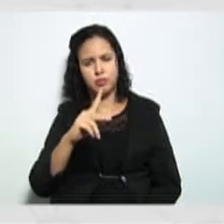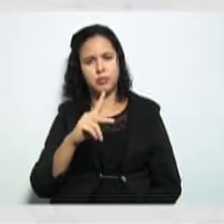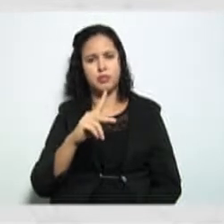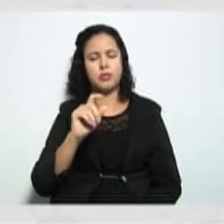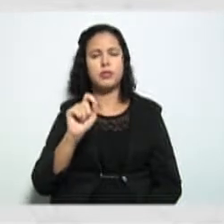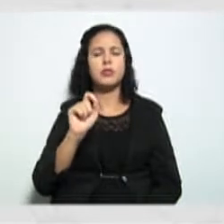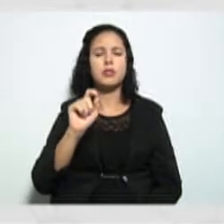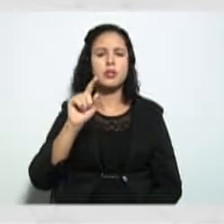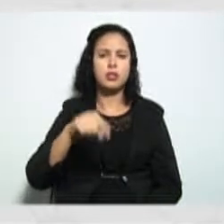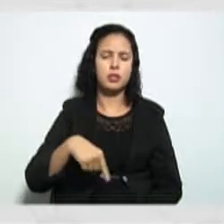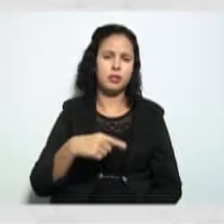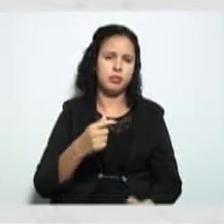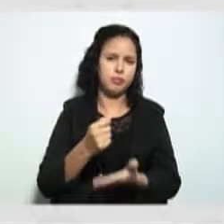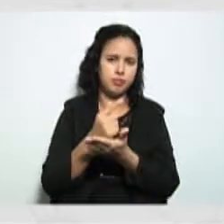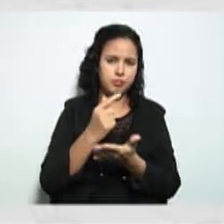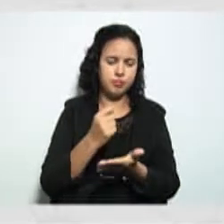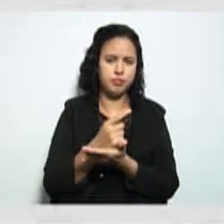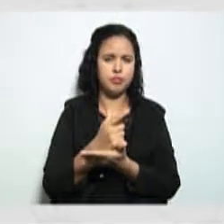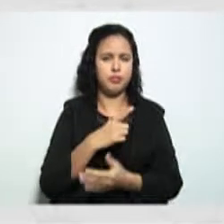com